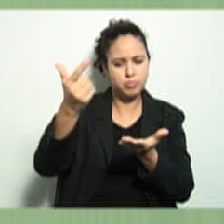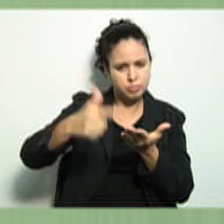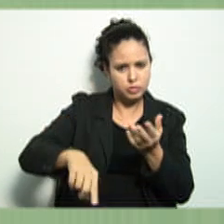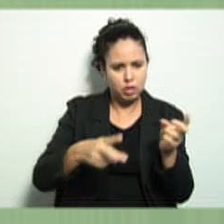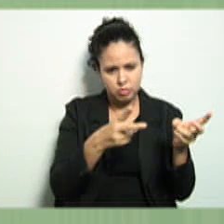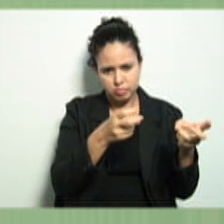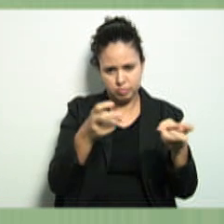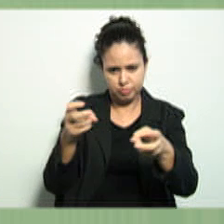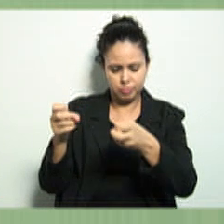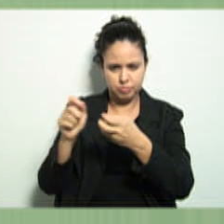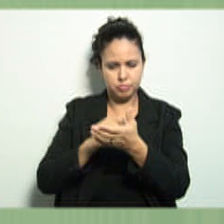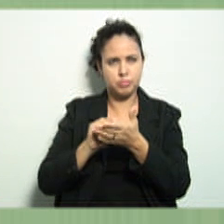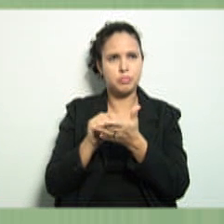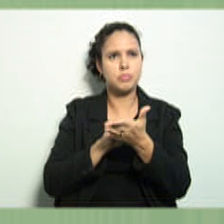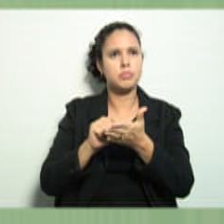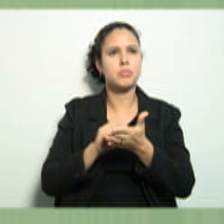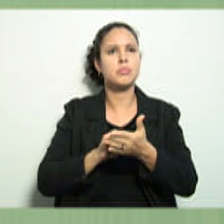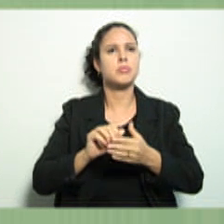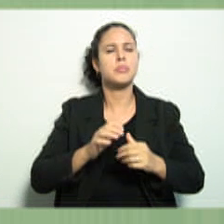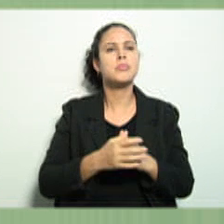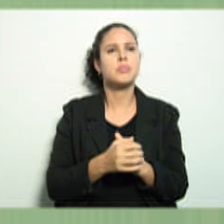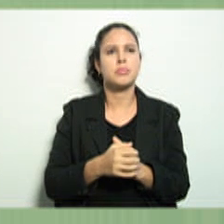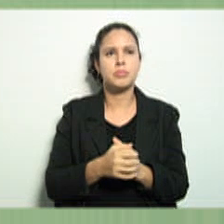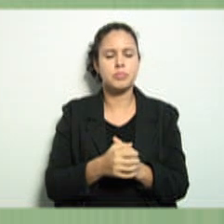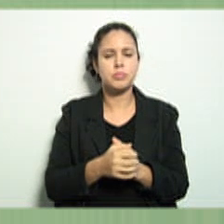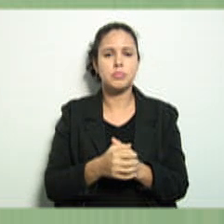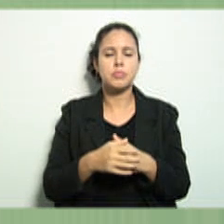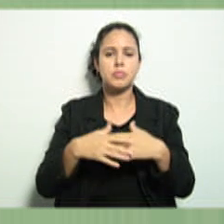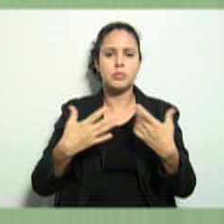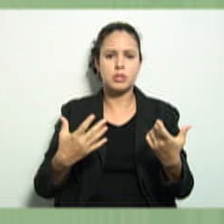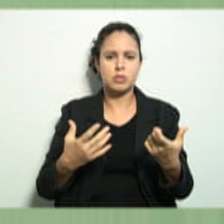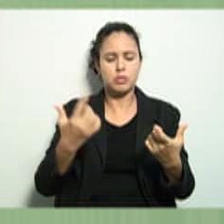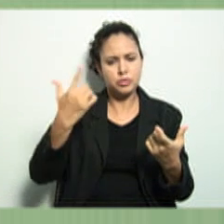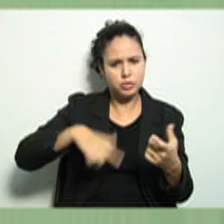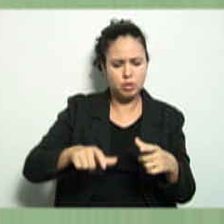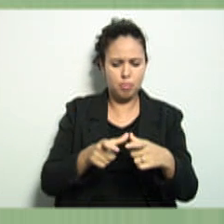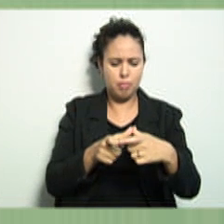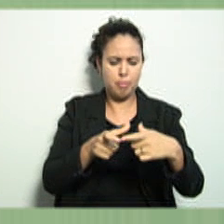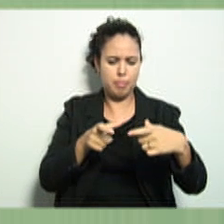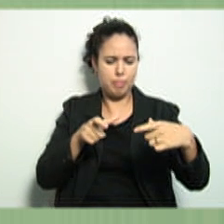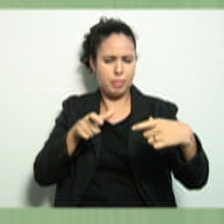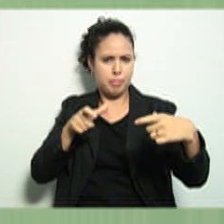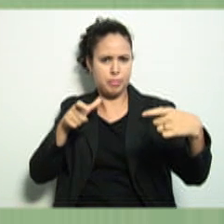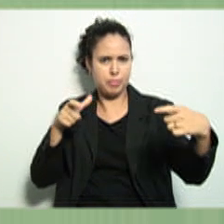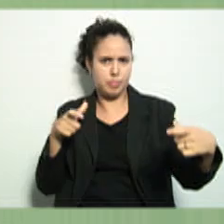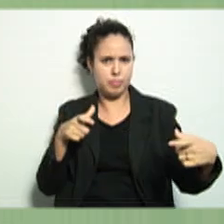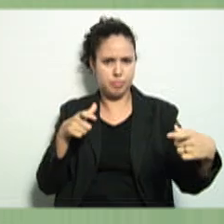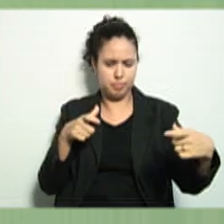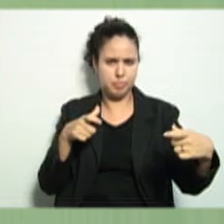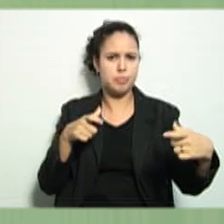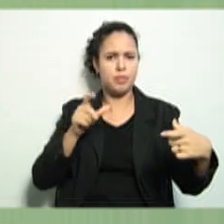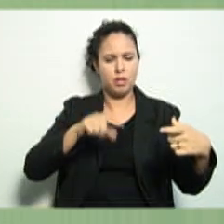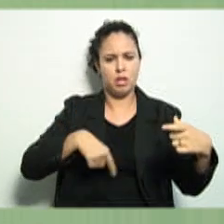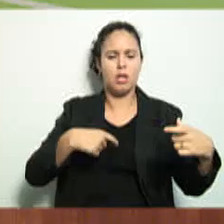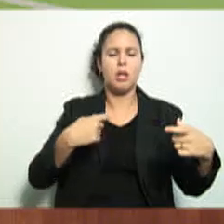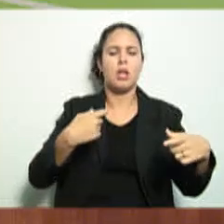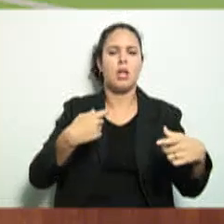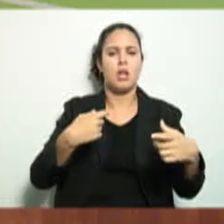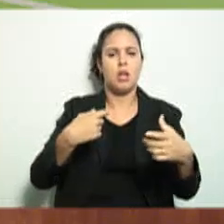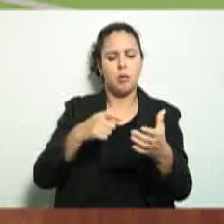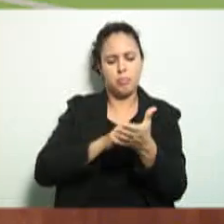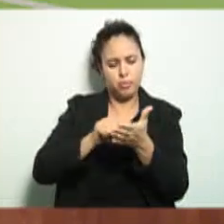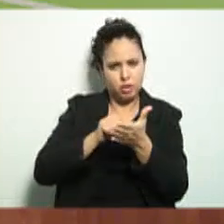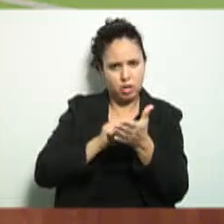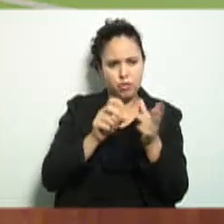borracha. E que aí, por ter esse crescimento de produção para alimentar recursos da guerra, aí a